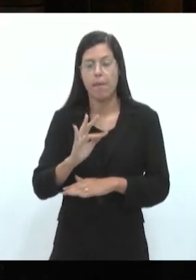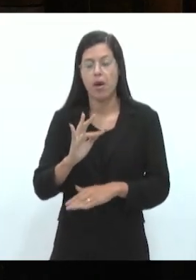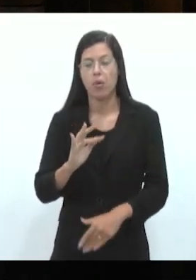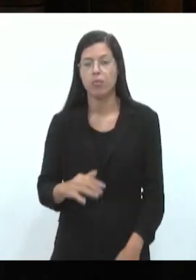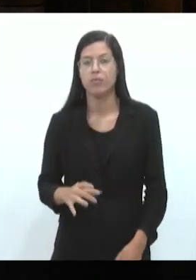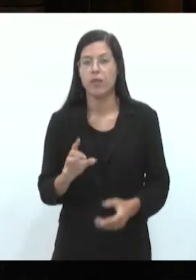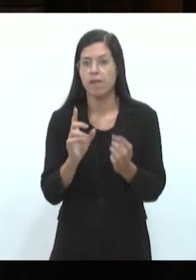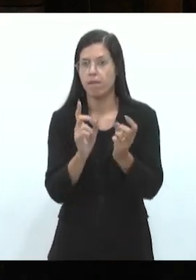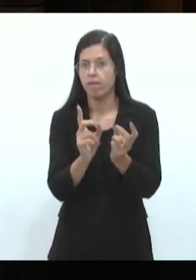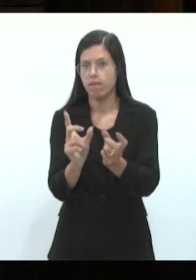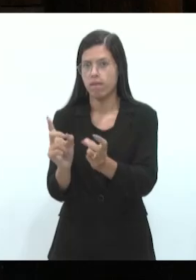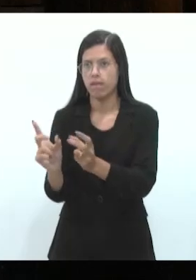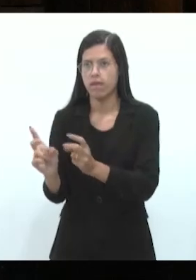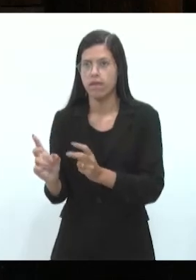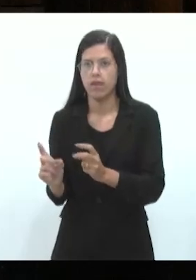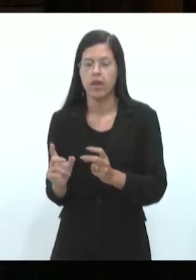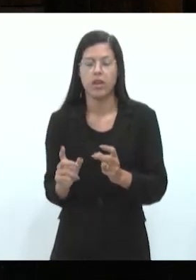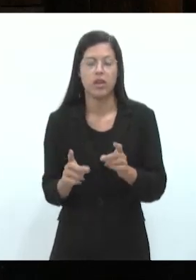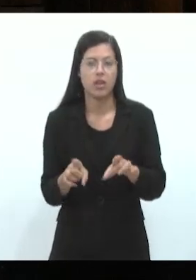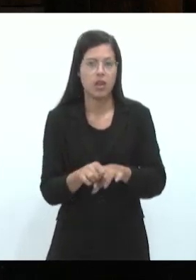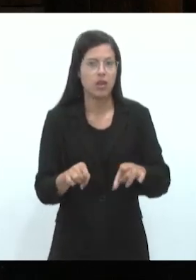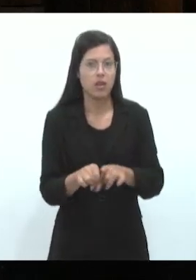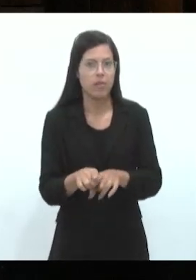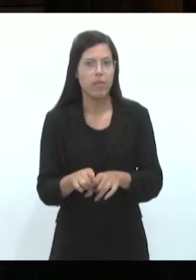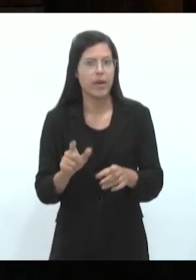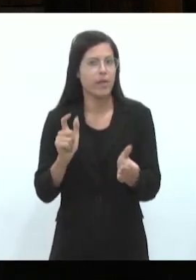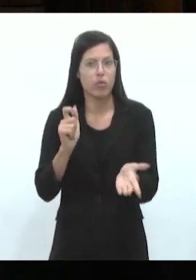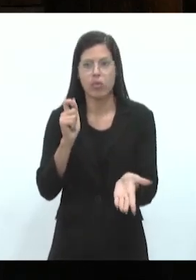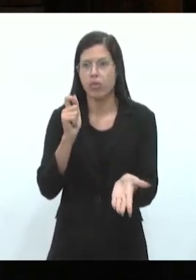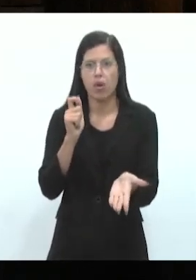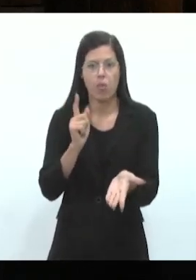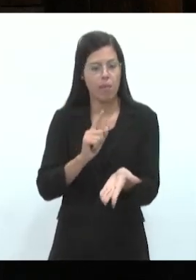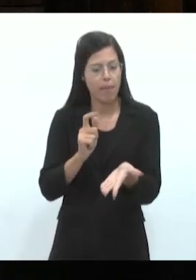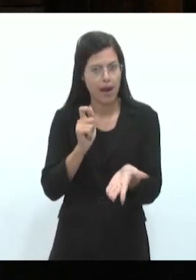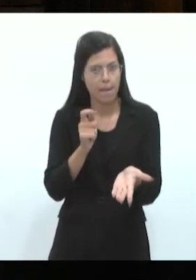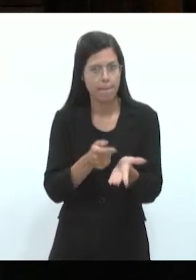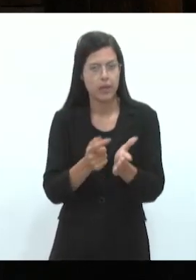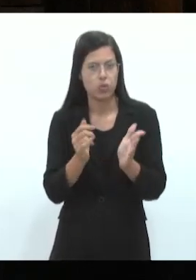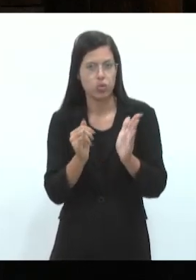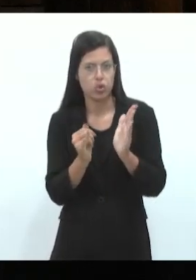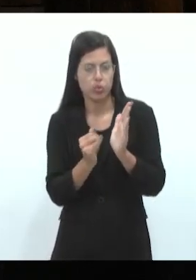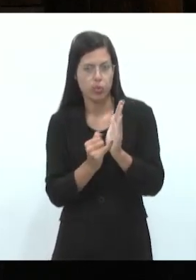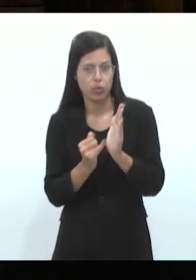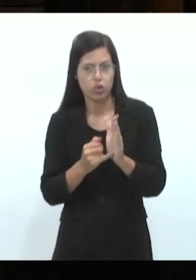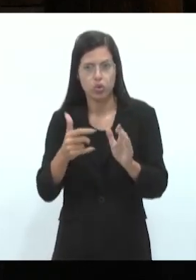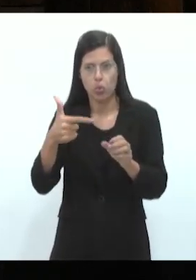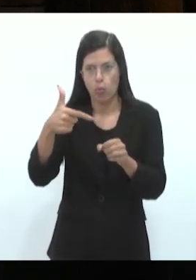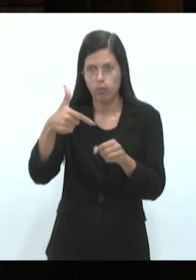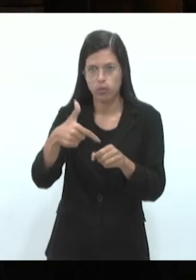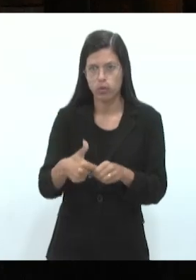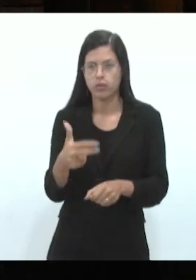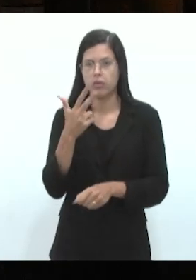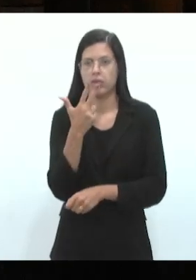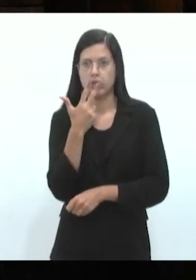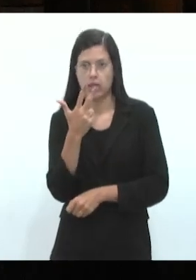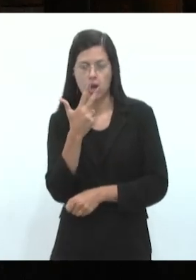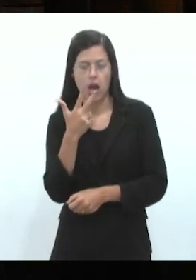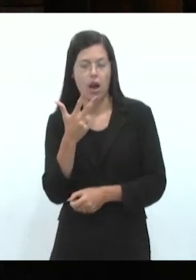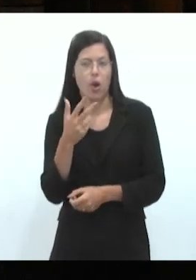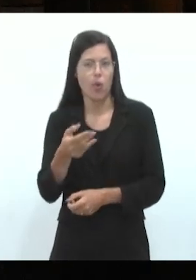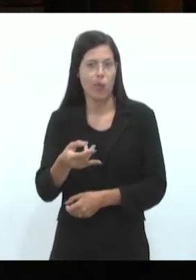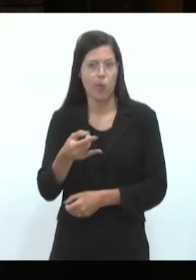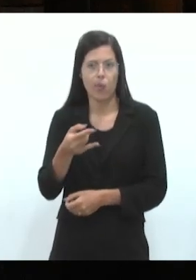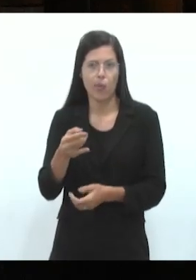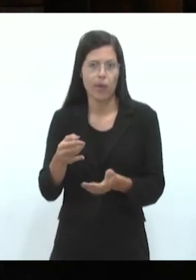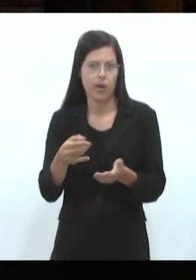e sonegação de combustíveis, cigarros e bebidas. E este